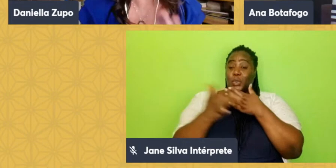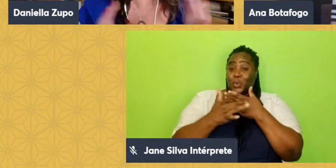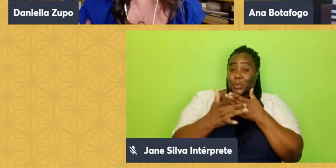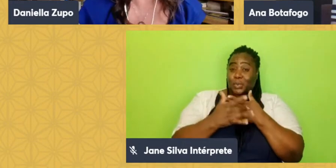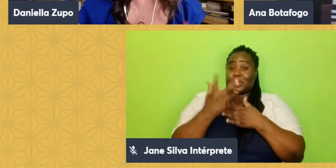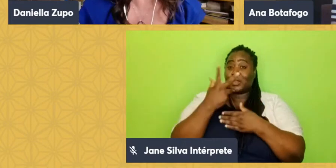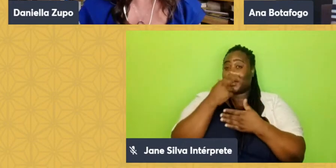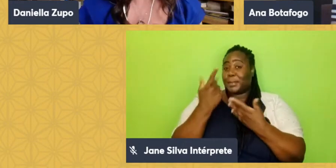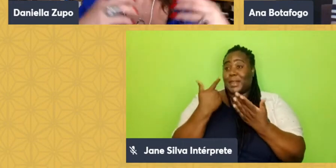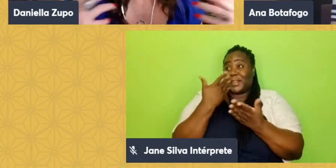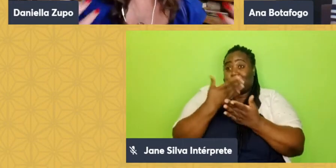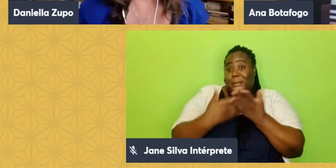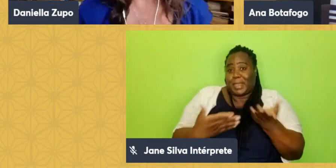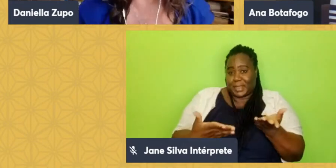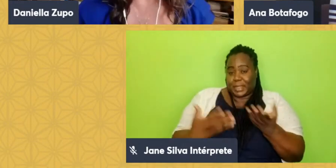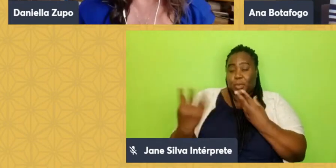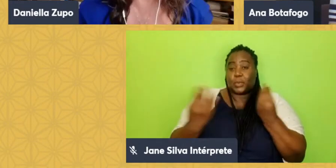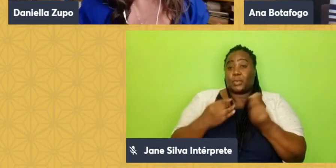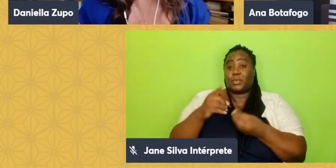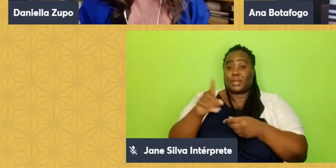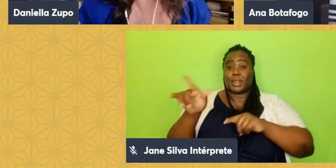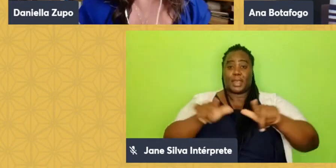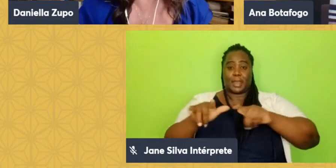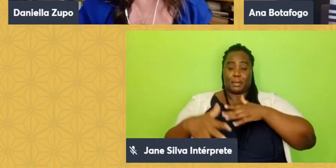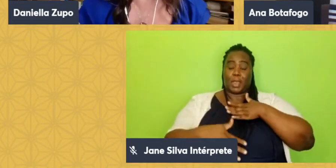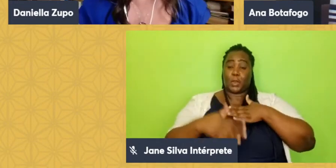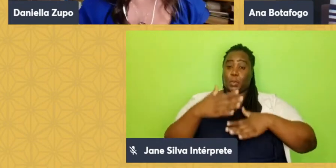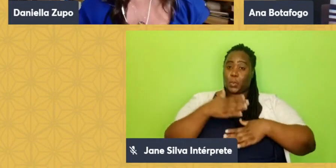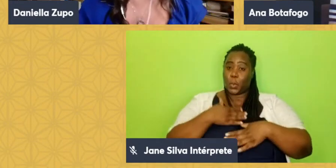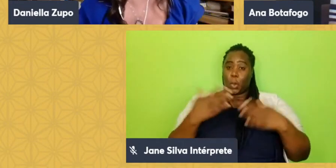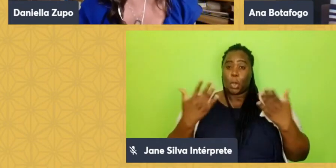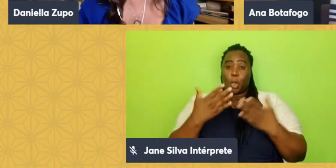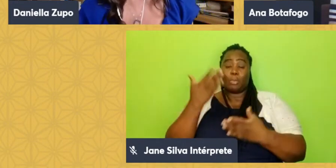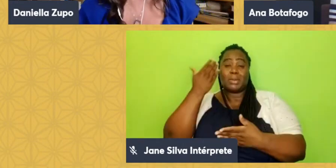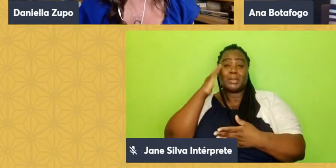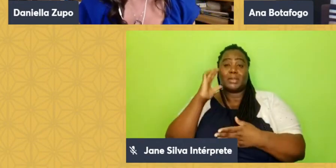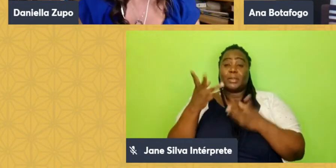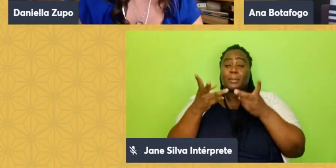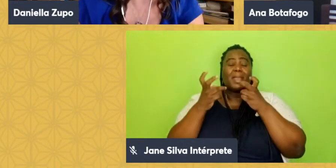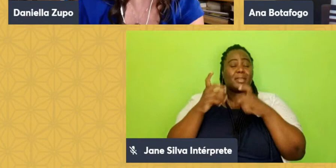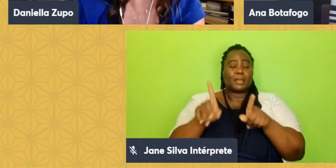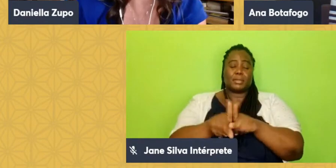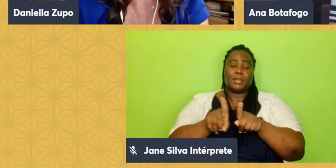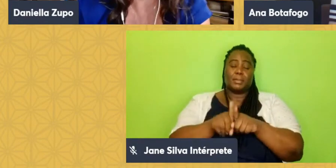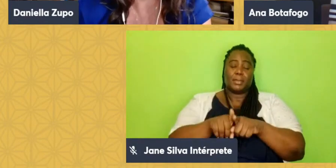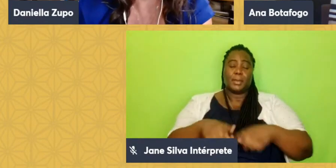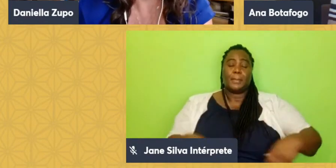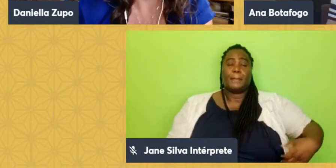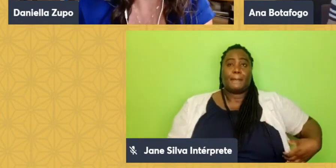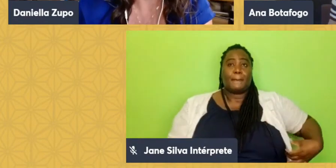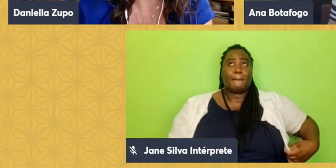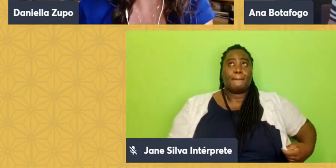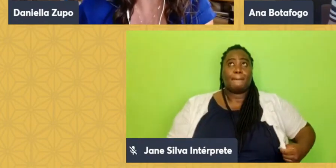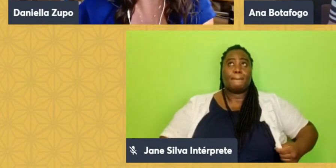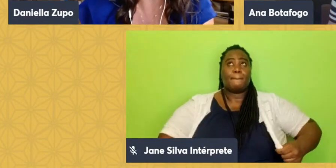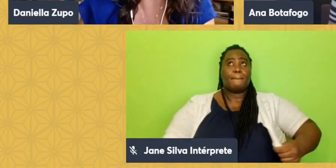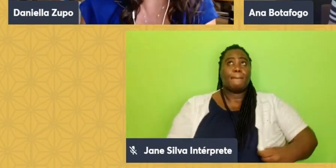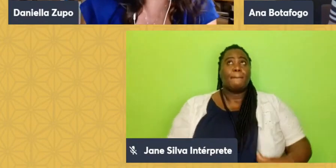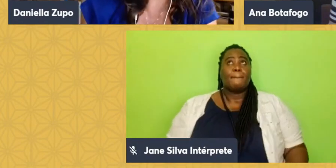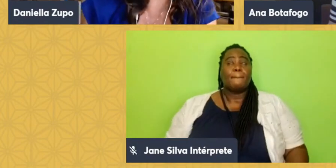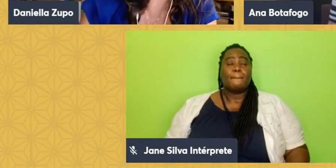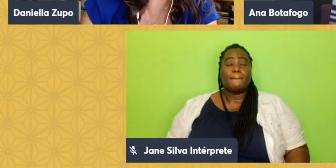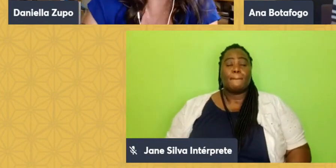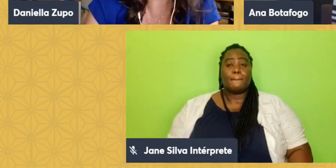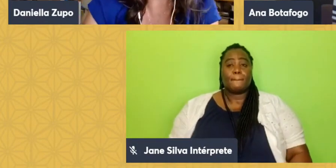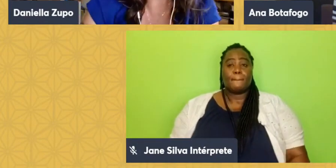adormecidas é como é que você como alguém que trabalha com corpo nesse nível de consciência percebe isso também bom é aqui quando a gente fala